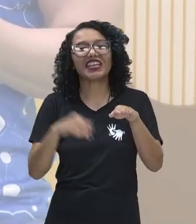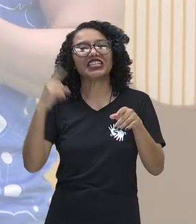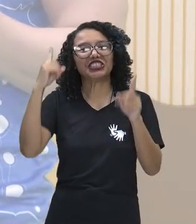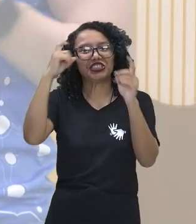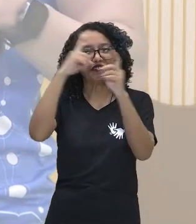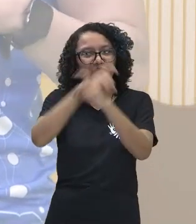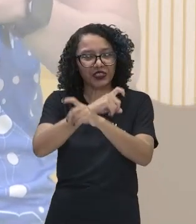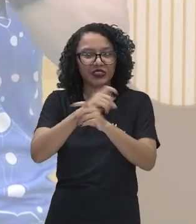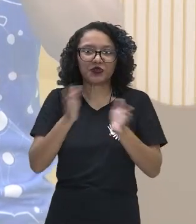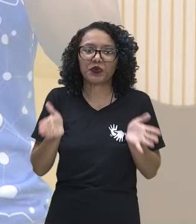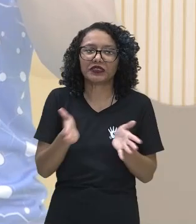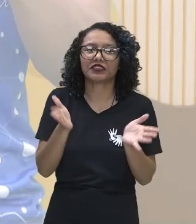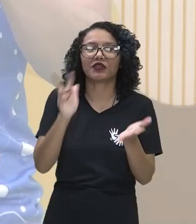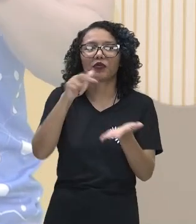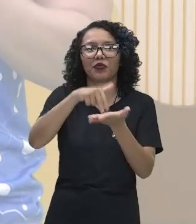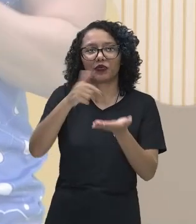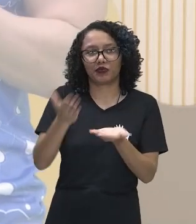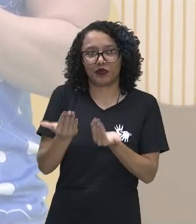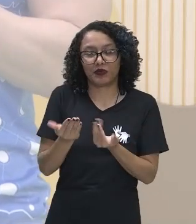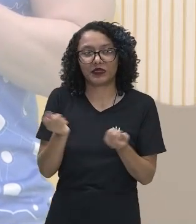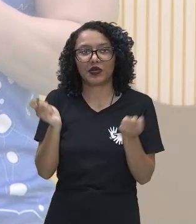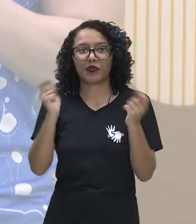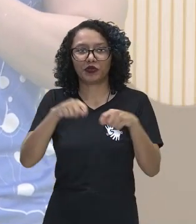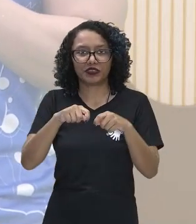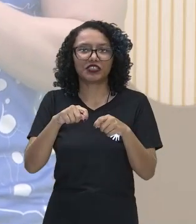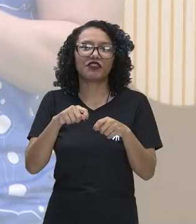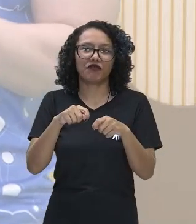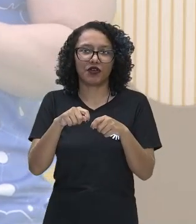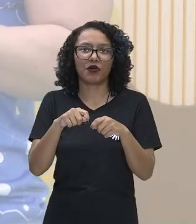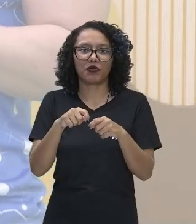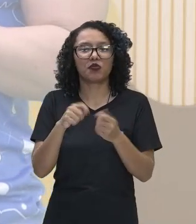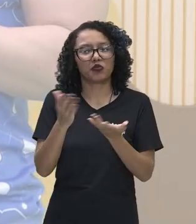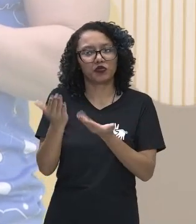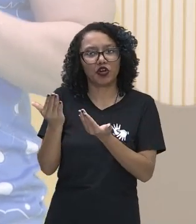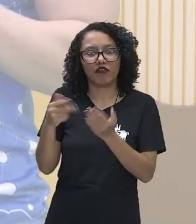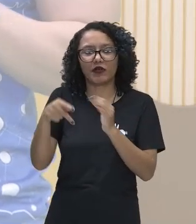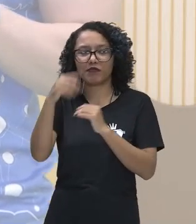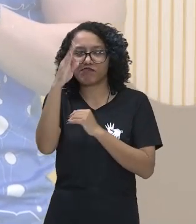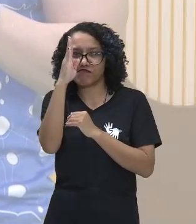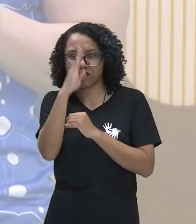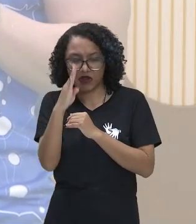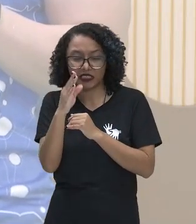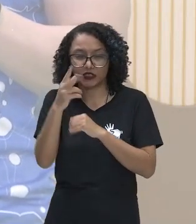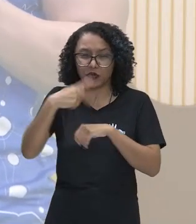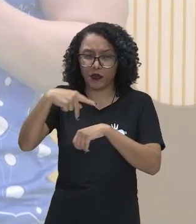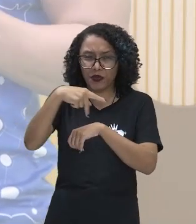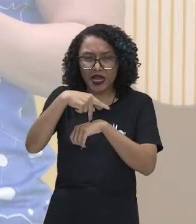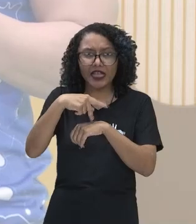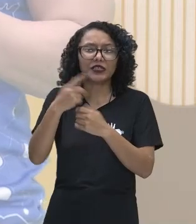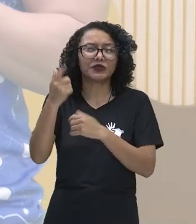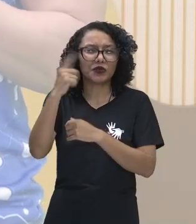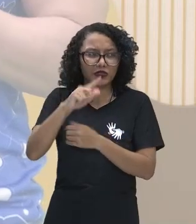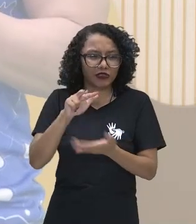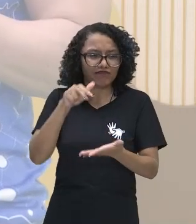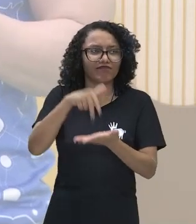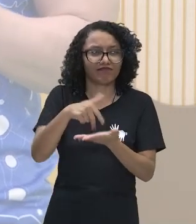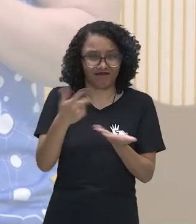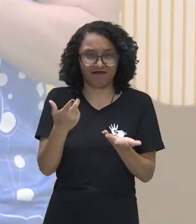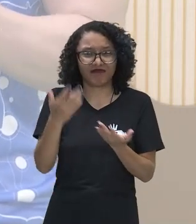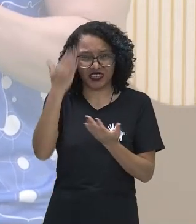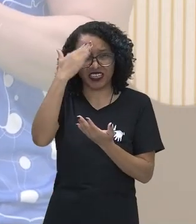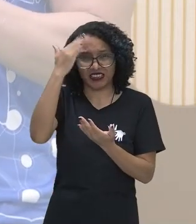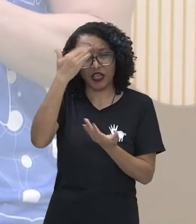protagonismo juvenil de uma forma que atinja a todos os jovens do nosso país. Isso é para a gente dar uma pensada, refletir sobre. Tudo